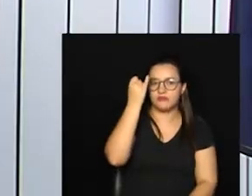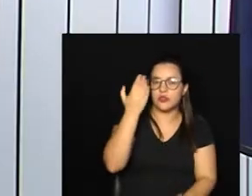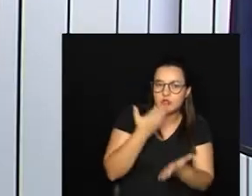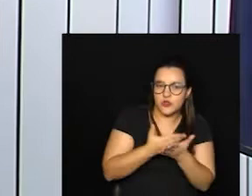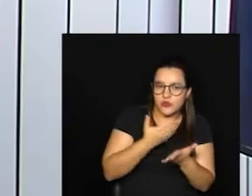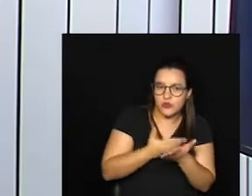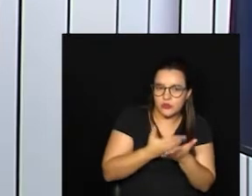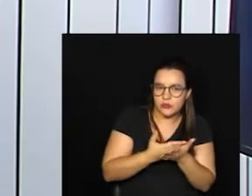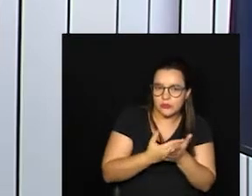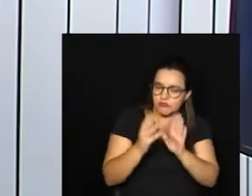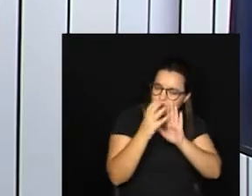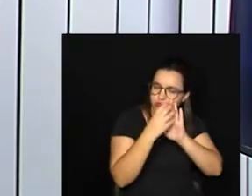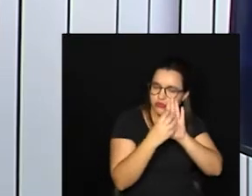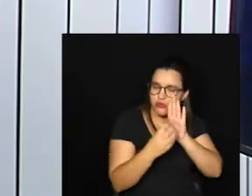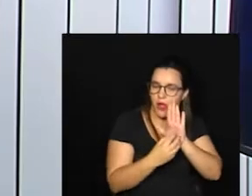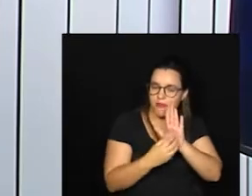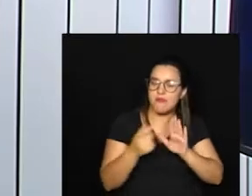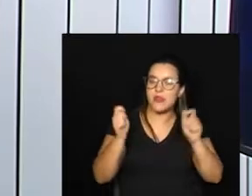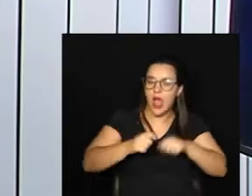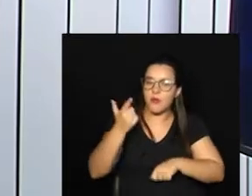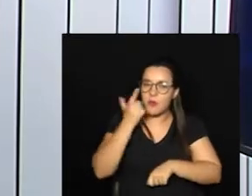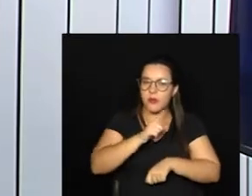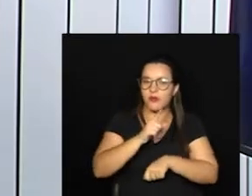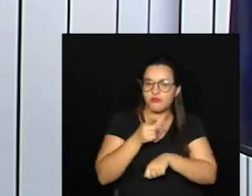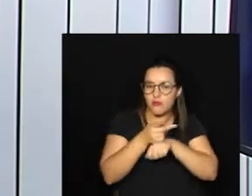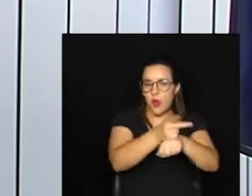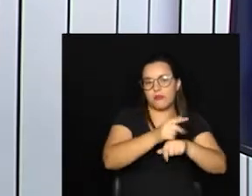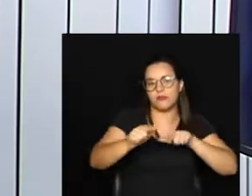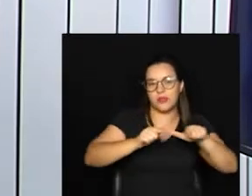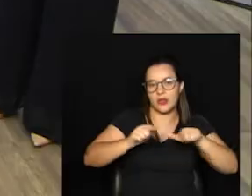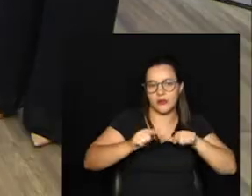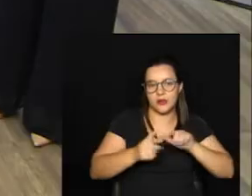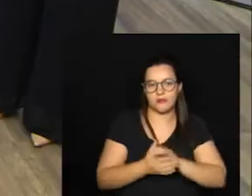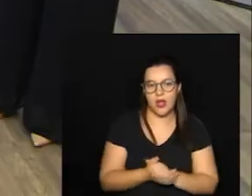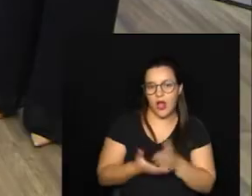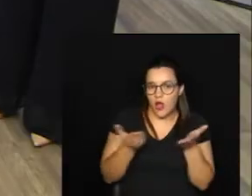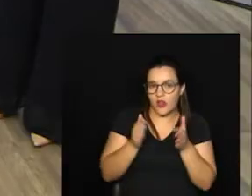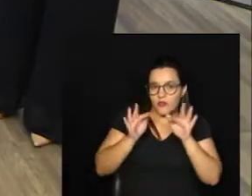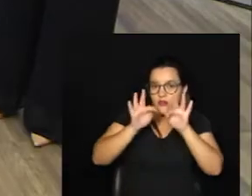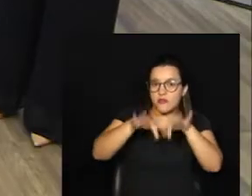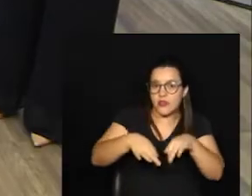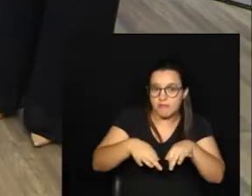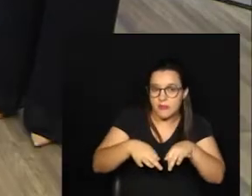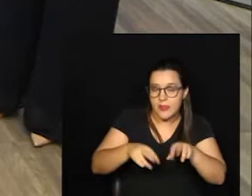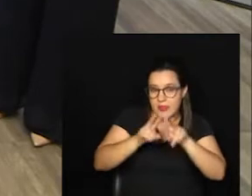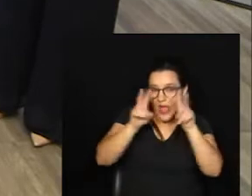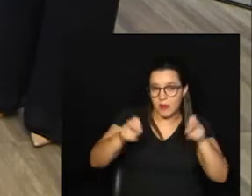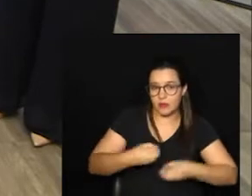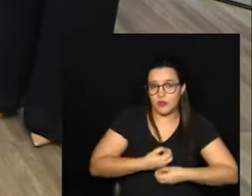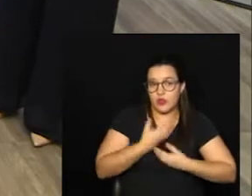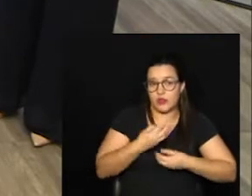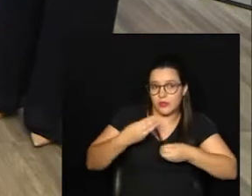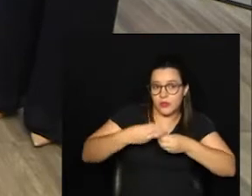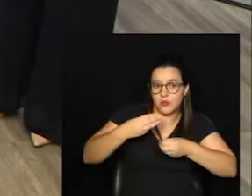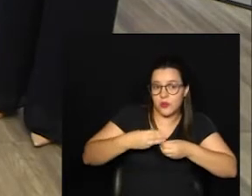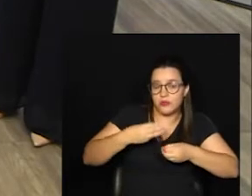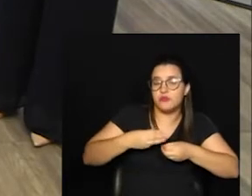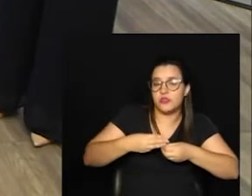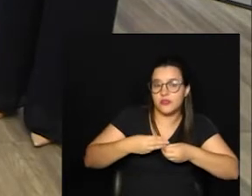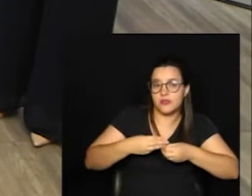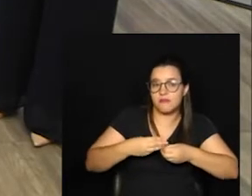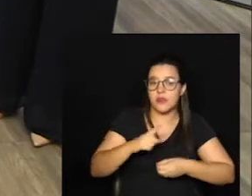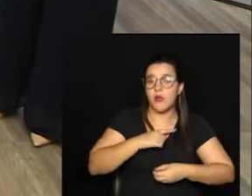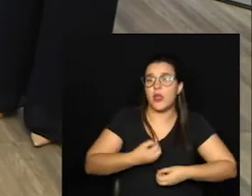qualificação para você aí de casa poder arrumar o emprego. E para a gente encerrar, Mina Abreu, as notícias da metrópole de forma completa, a gente